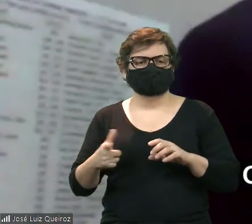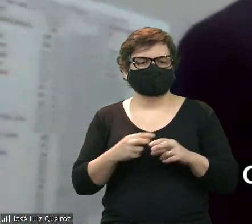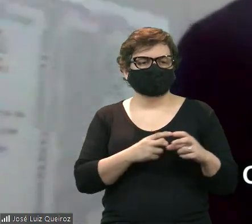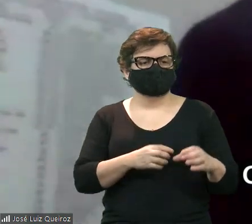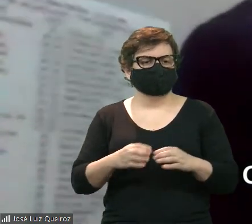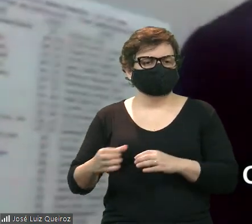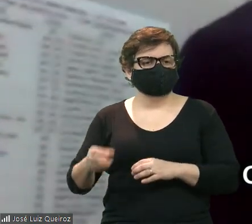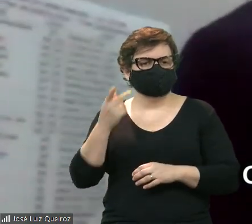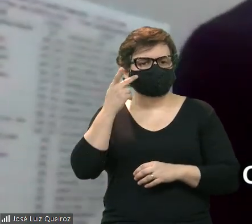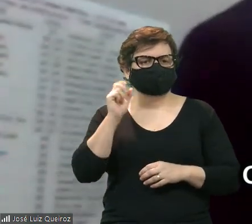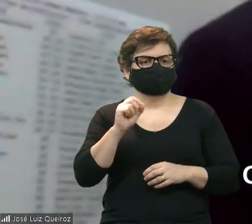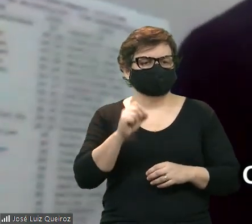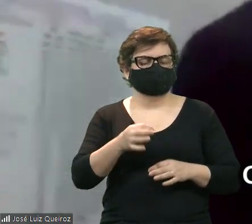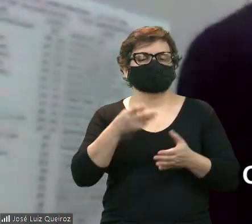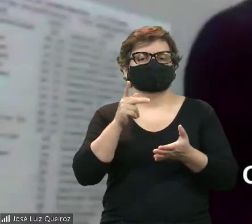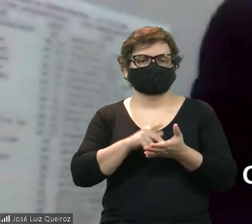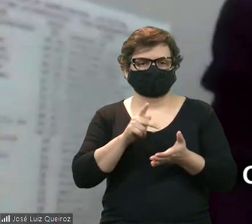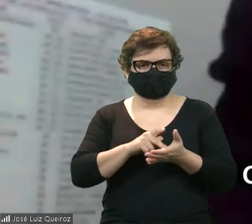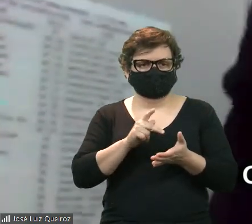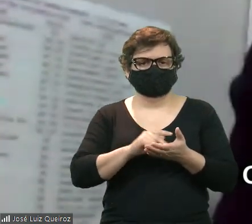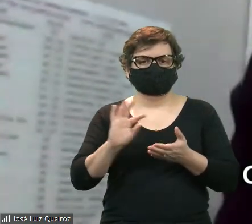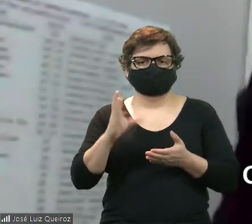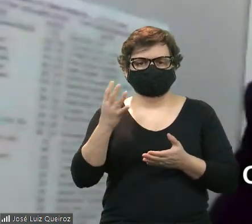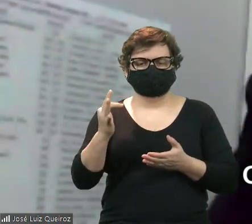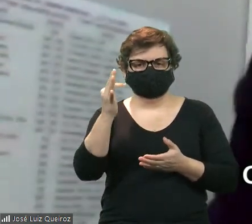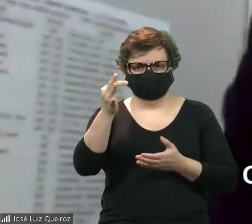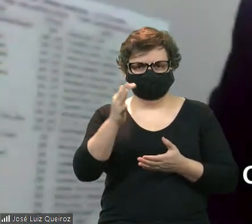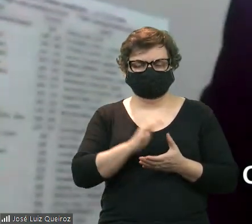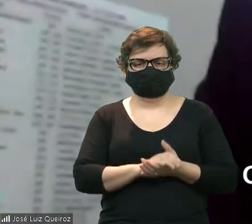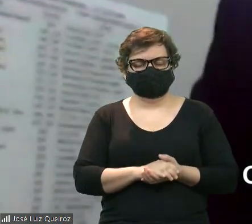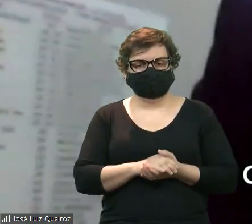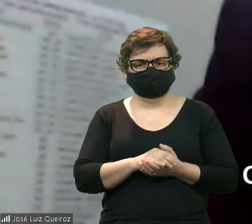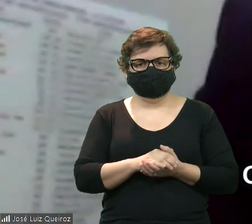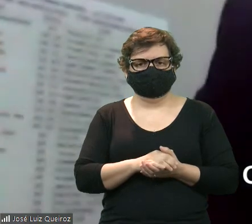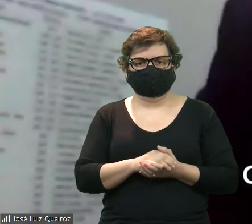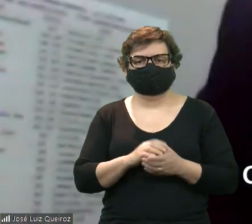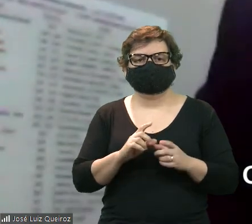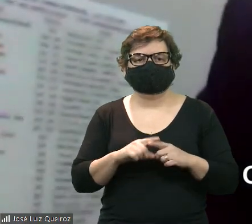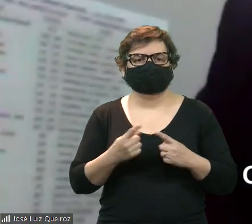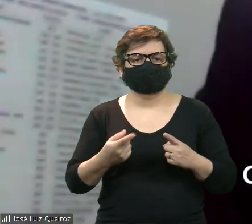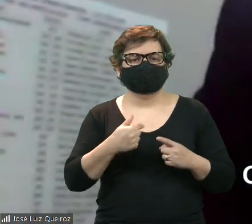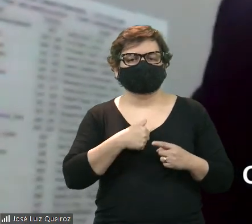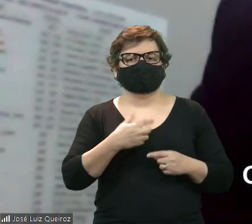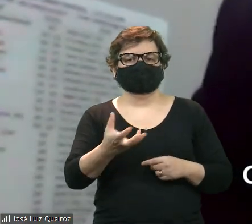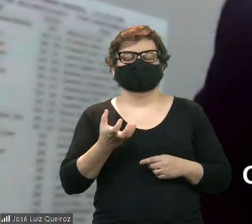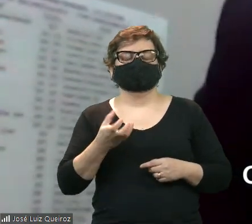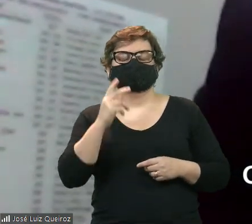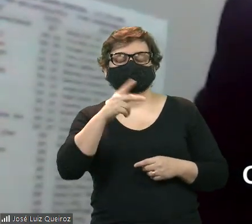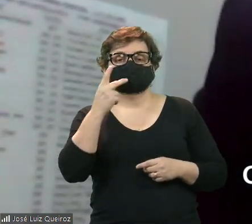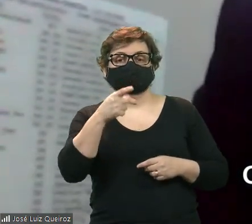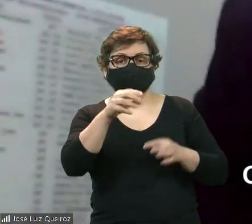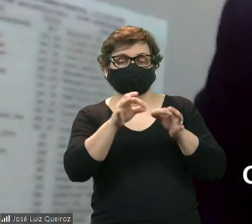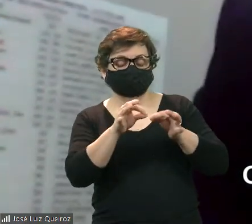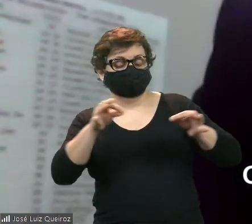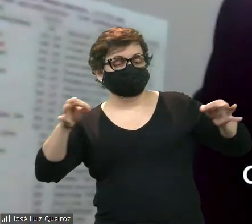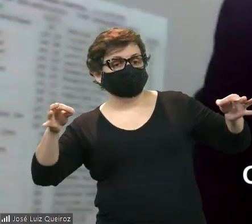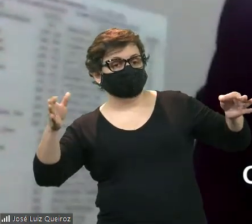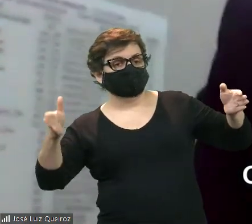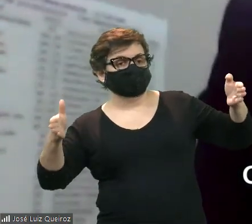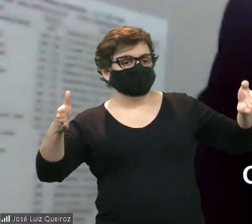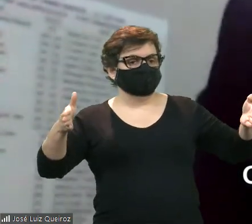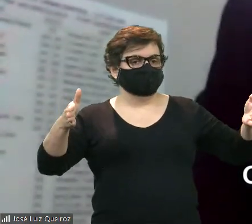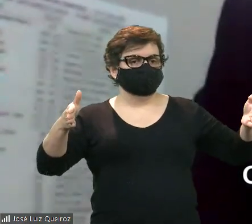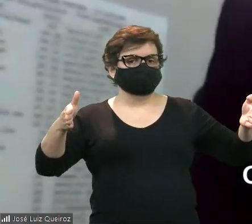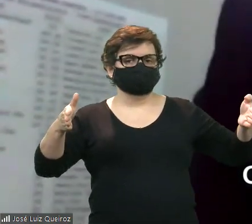isso realmente saia do papel. Mas, basicamente, presidente, eu só queria trazer esse ponto da extensão dessa autorização,